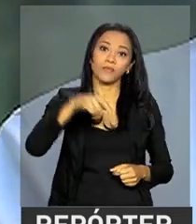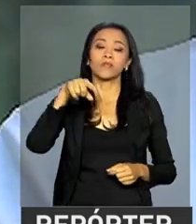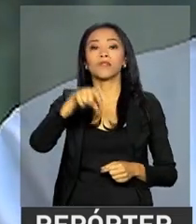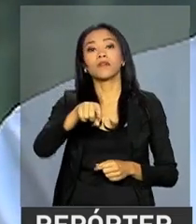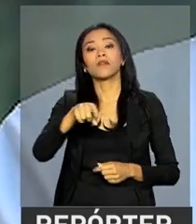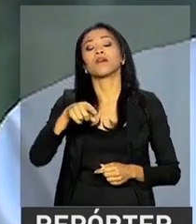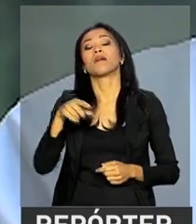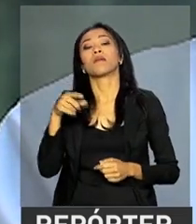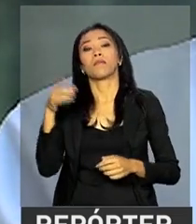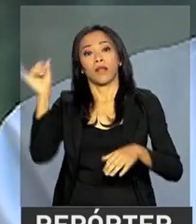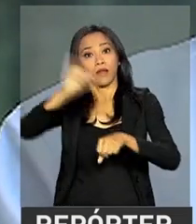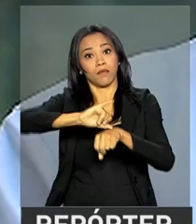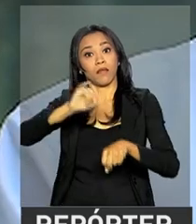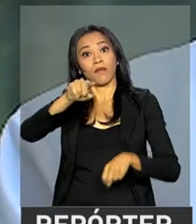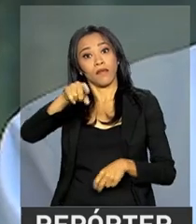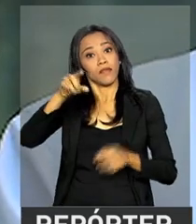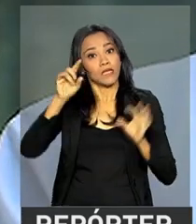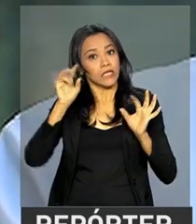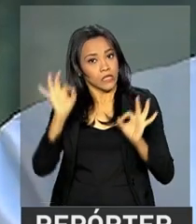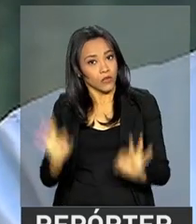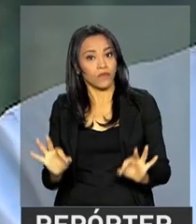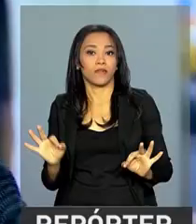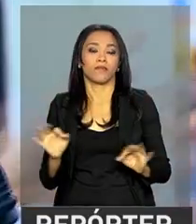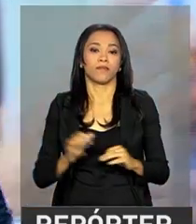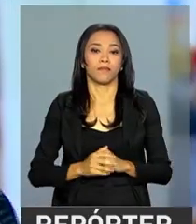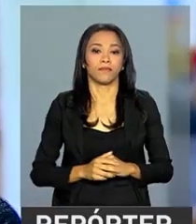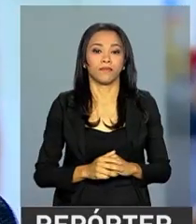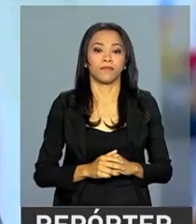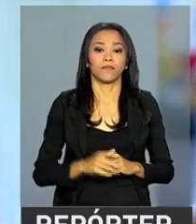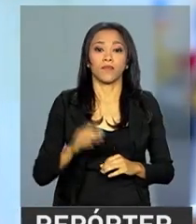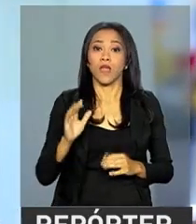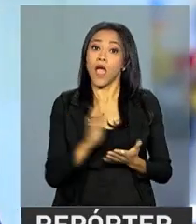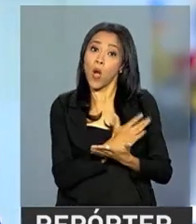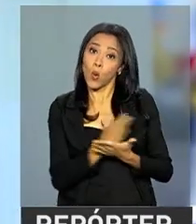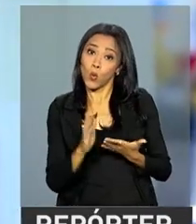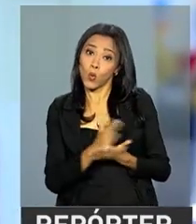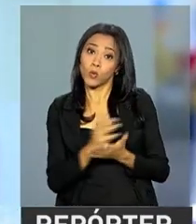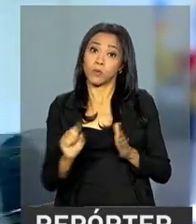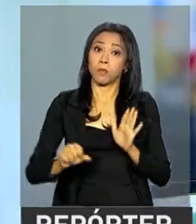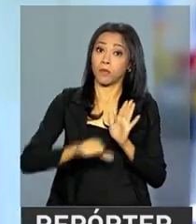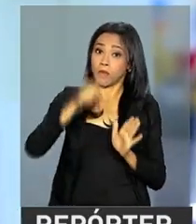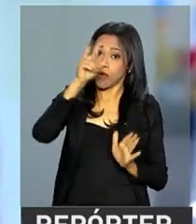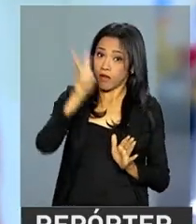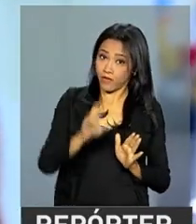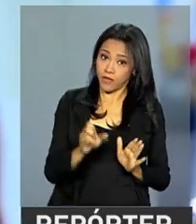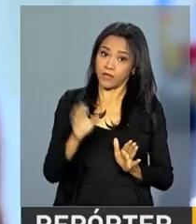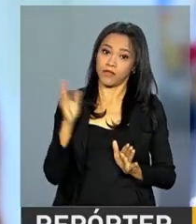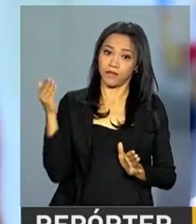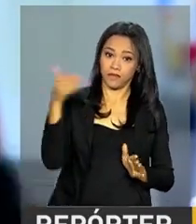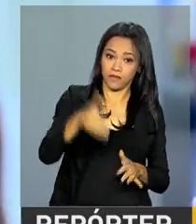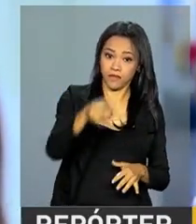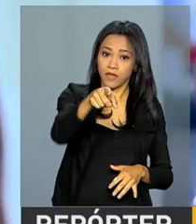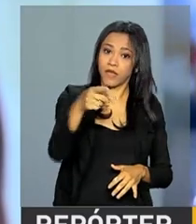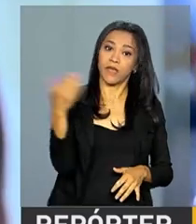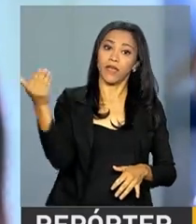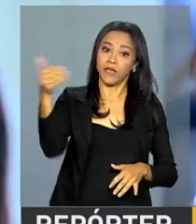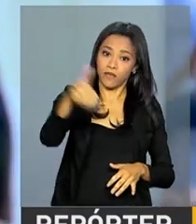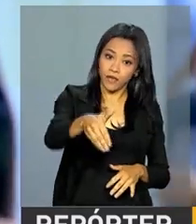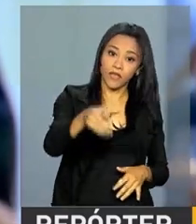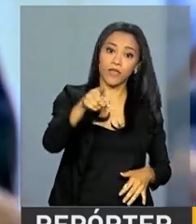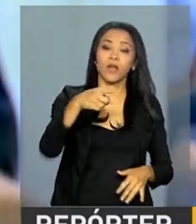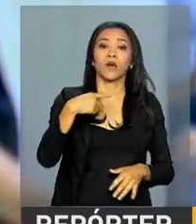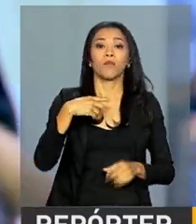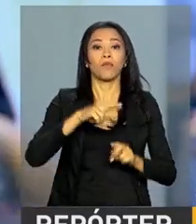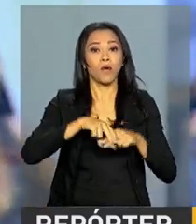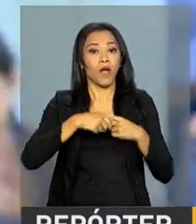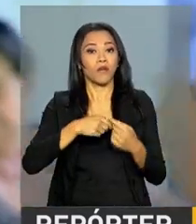ordinários né é confirmar essa semana pra nós uns vêm pela primeira vez na verdade eu vim porque ocupado meu